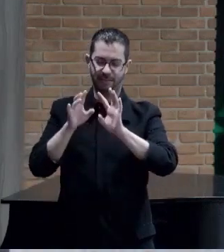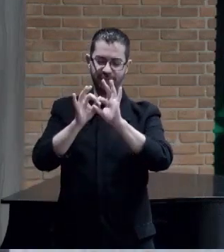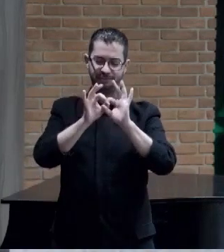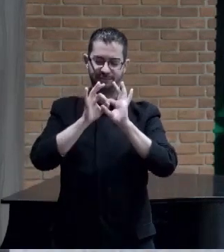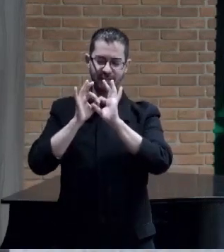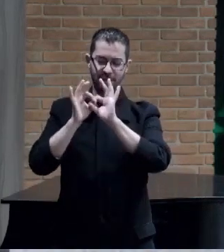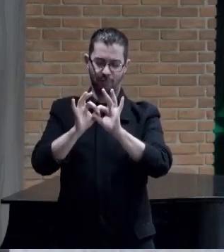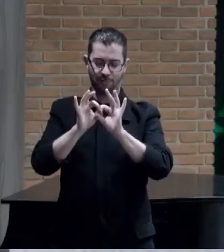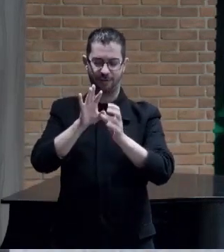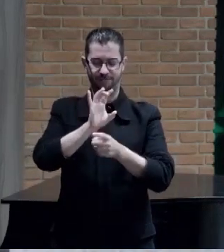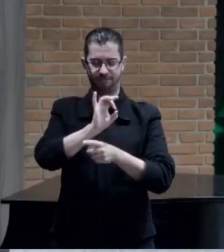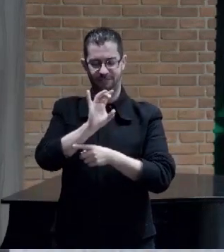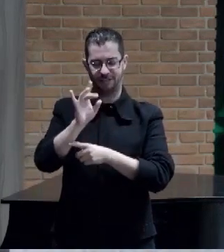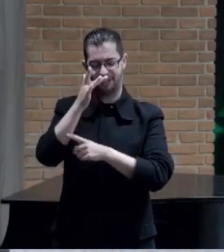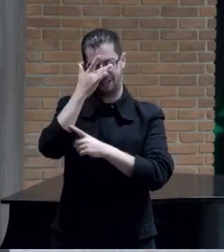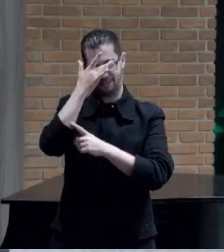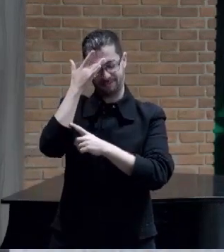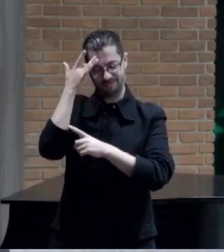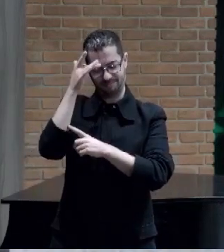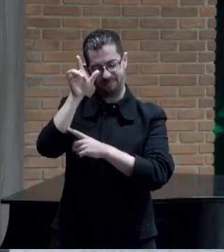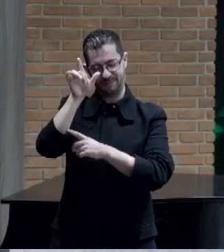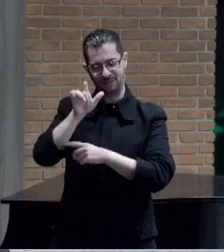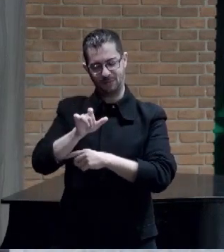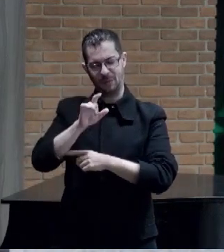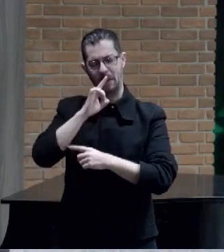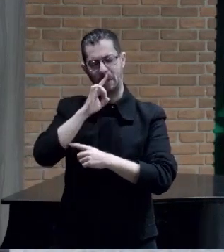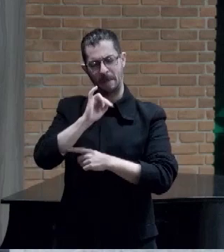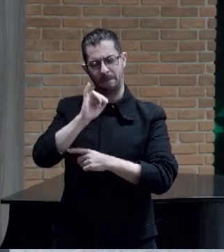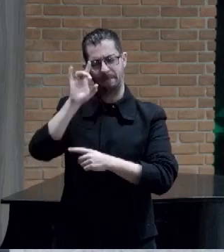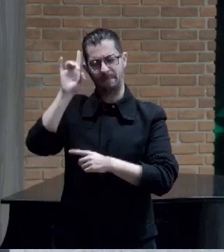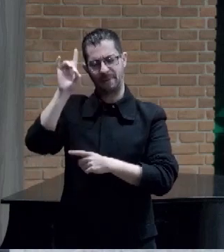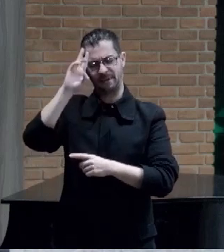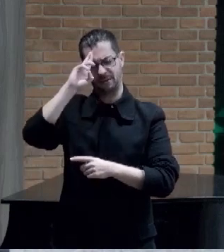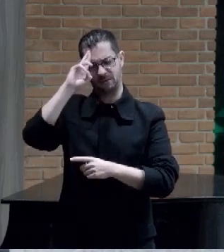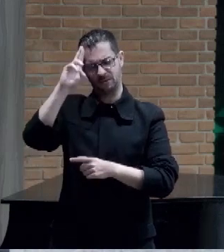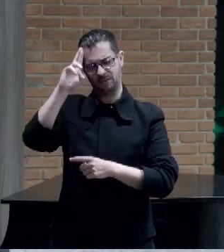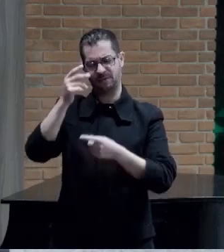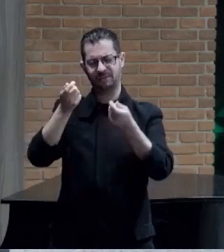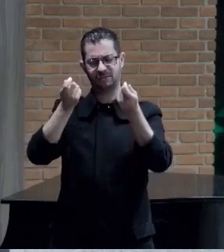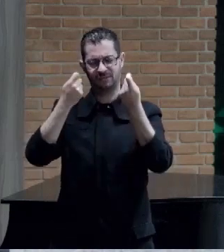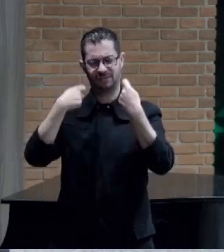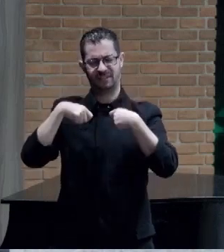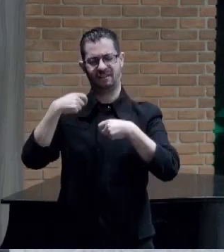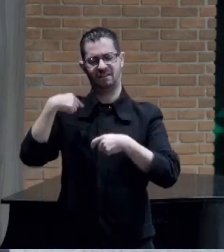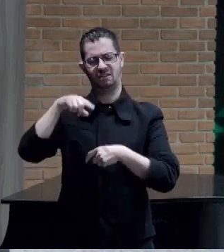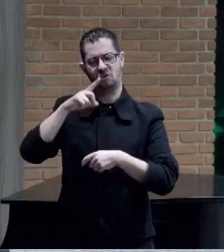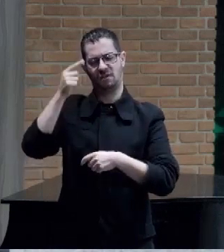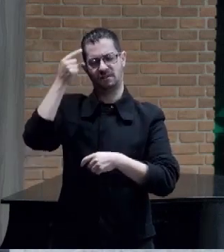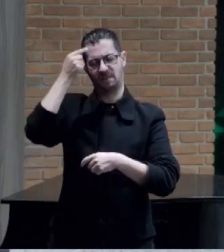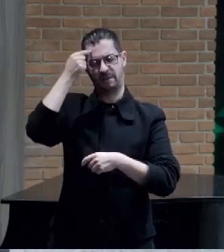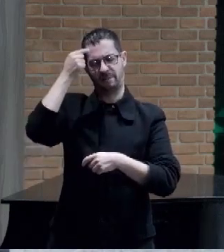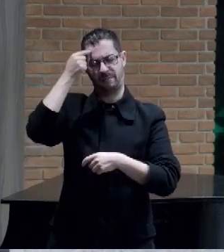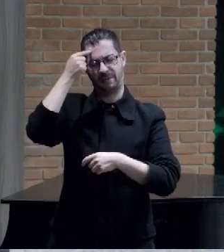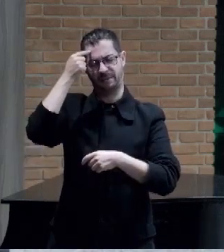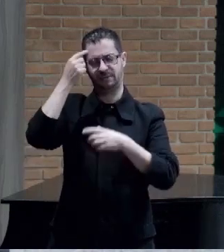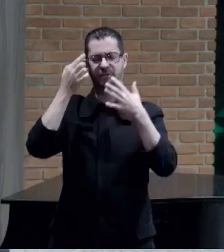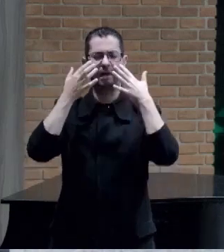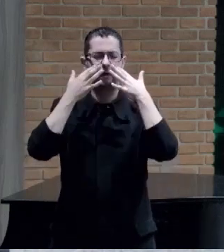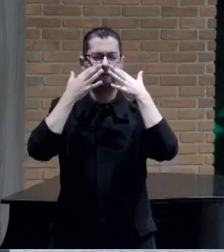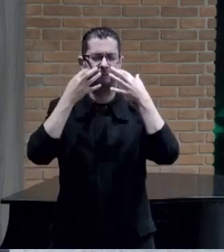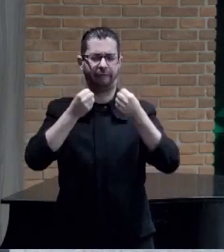irmãos. Pai, que o Senhor traga à nossa mente a atenção que